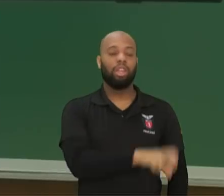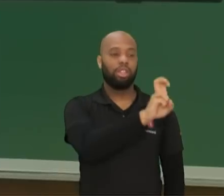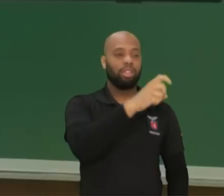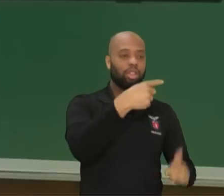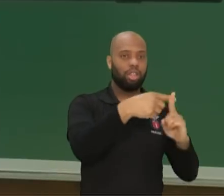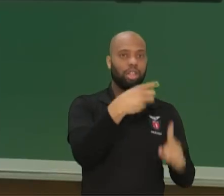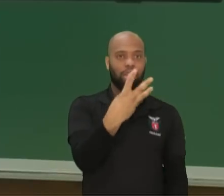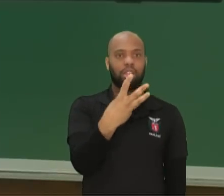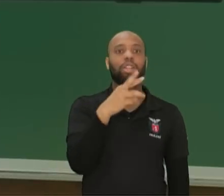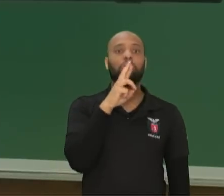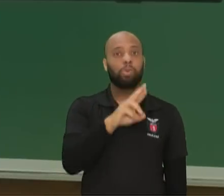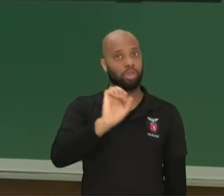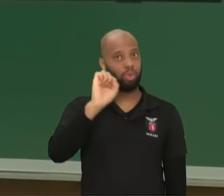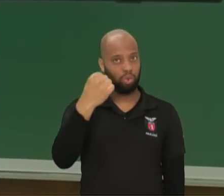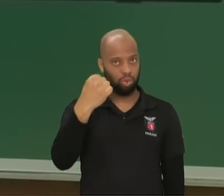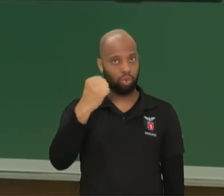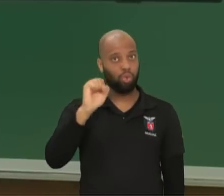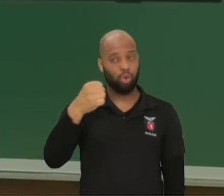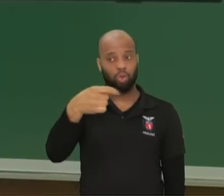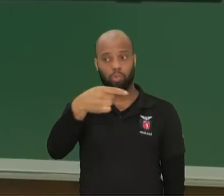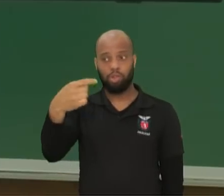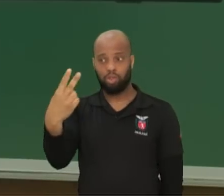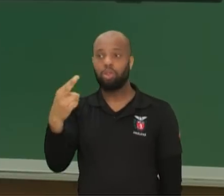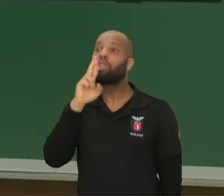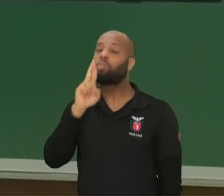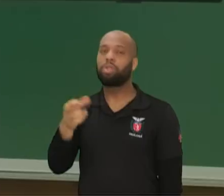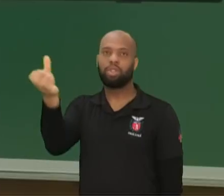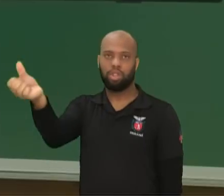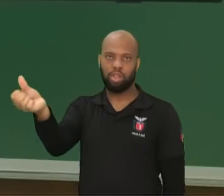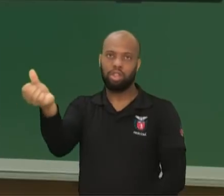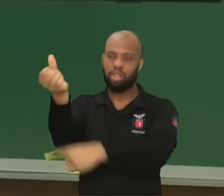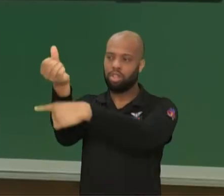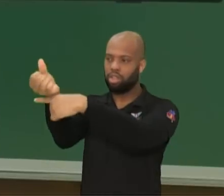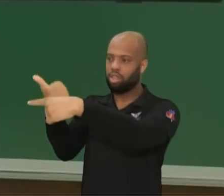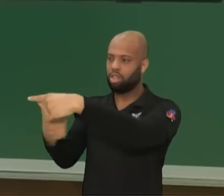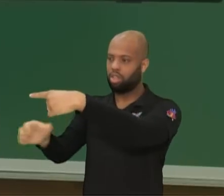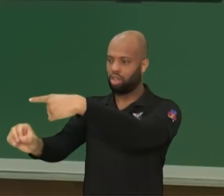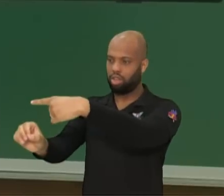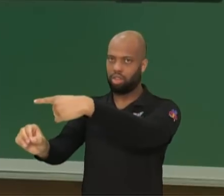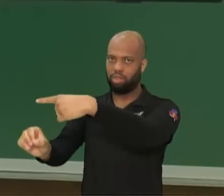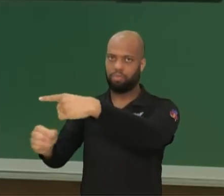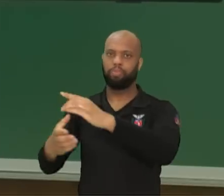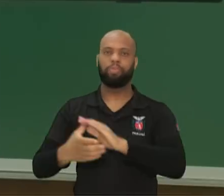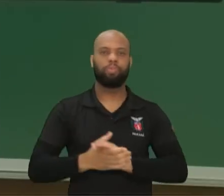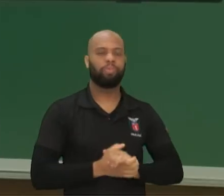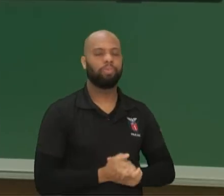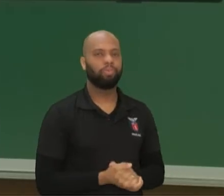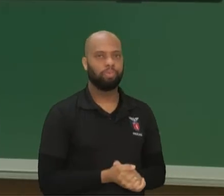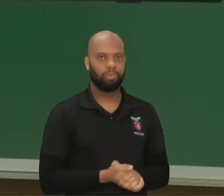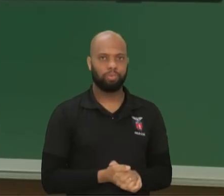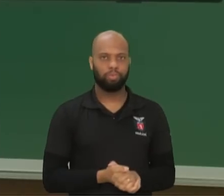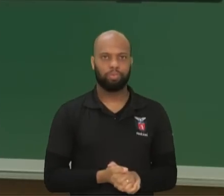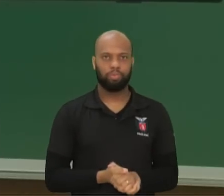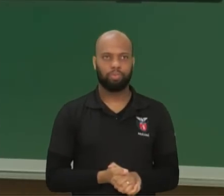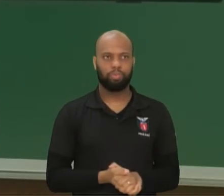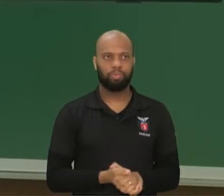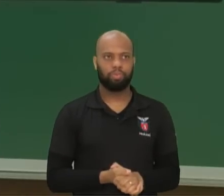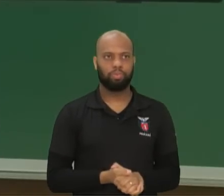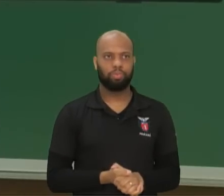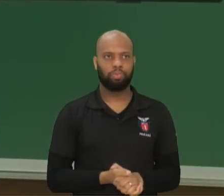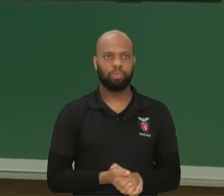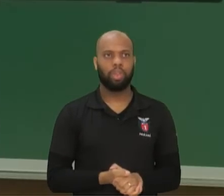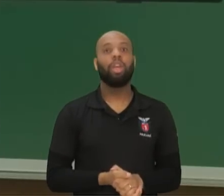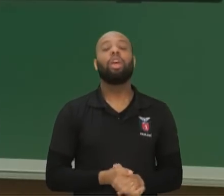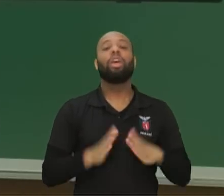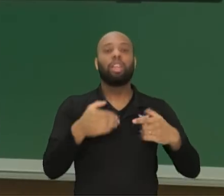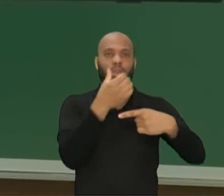3, certo? 8, menos 2, 6. E vou repetir o denominador.